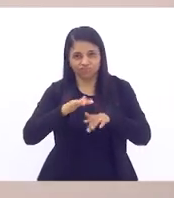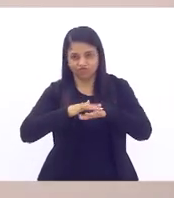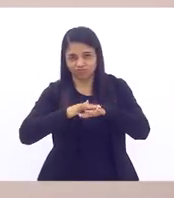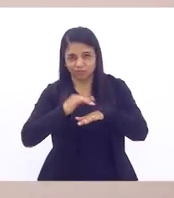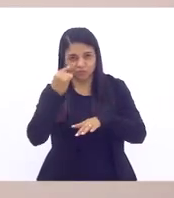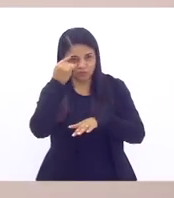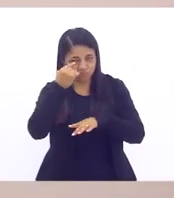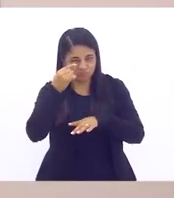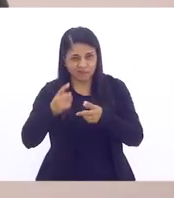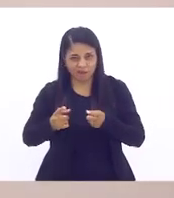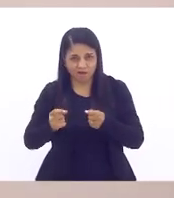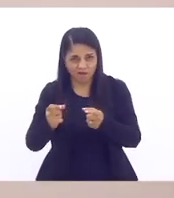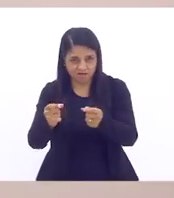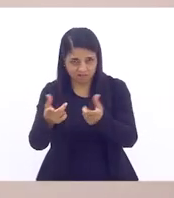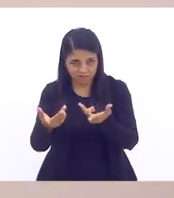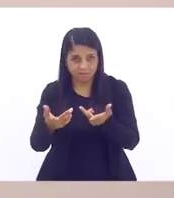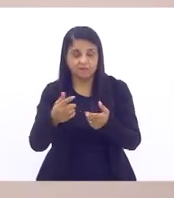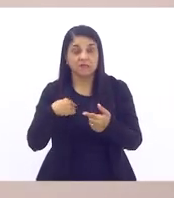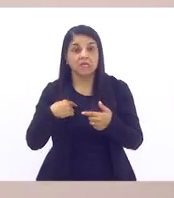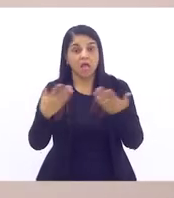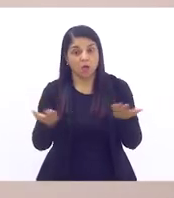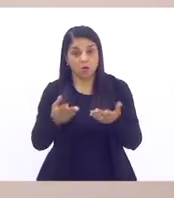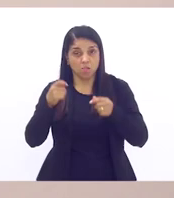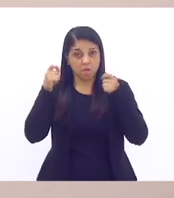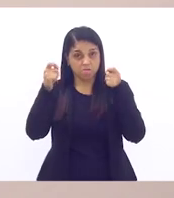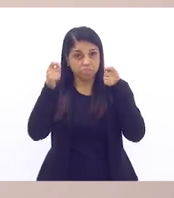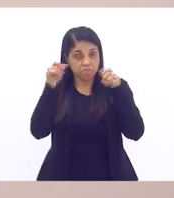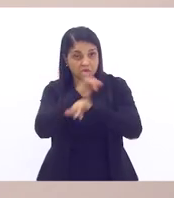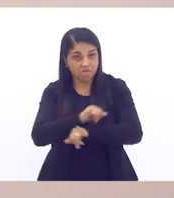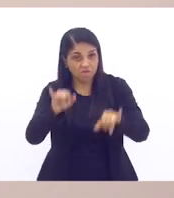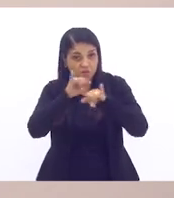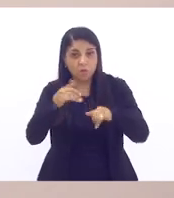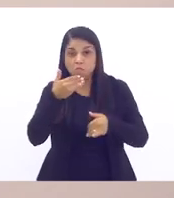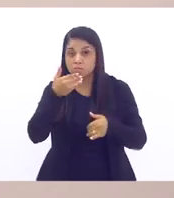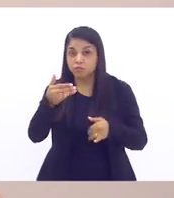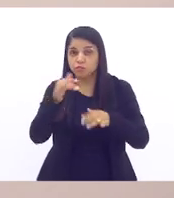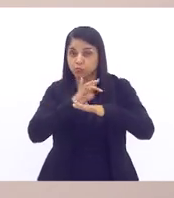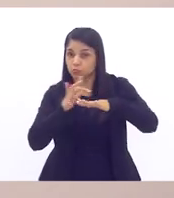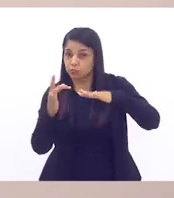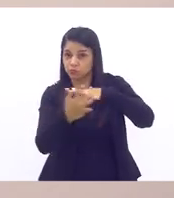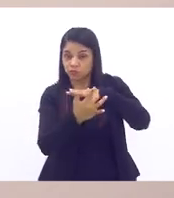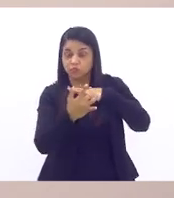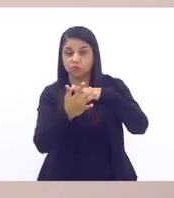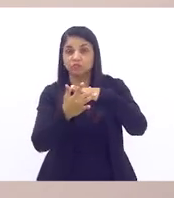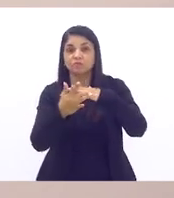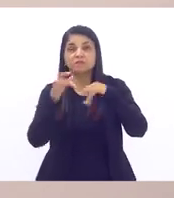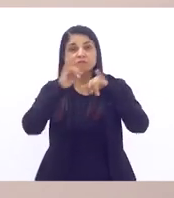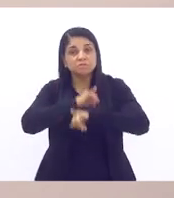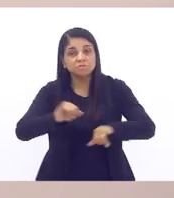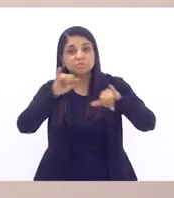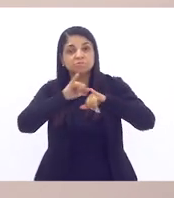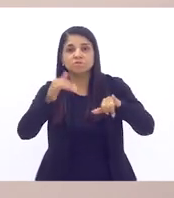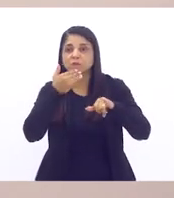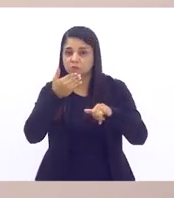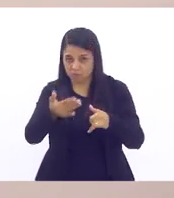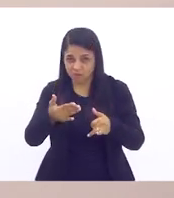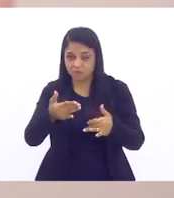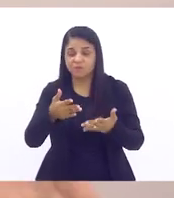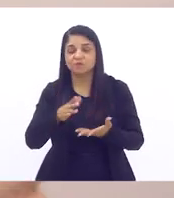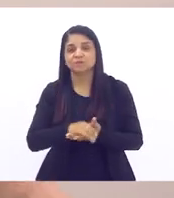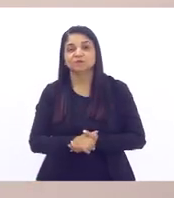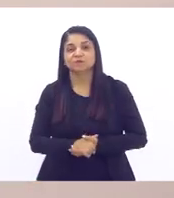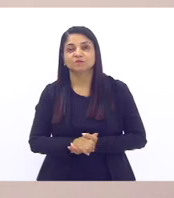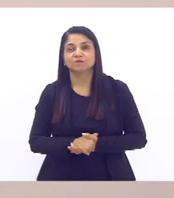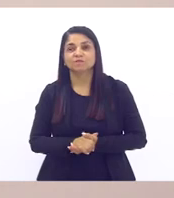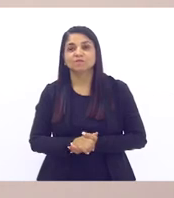e agora uma campanha que ele tá desenvolvendo pediu pessoalmente nas redes sociais que fizessem a divulgação desse programa eu